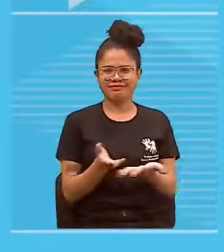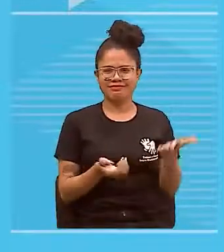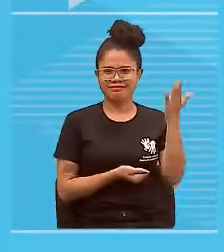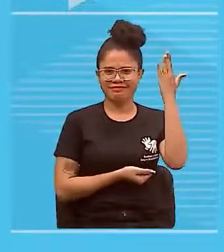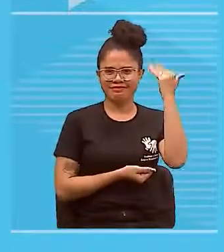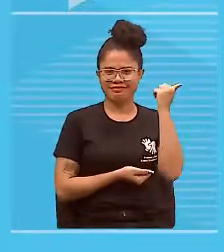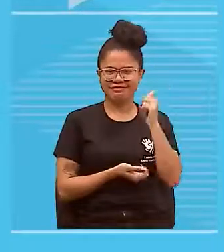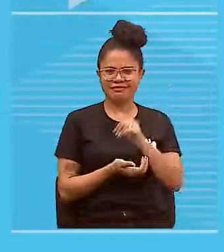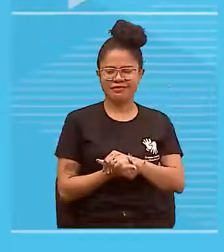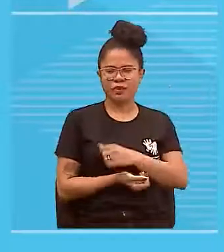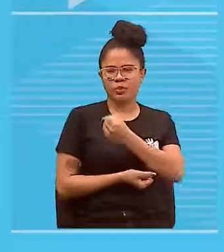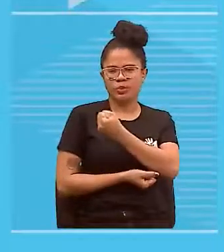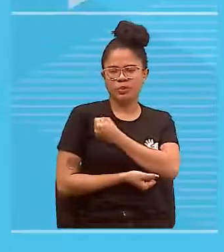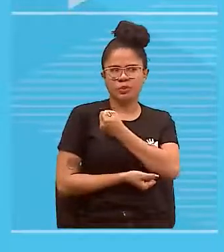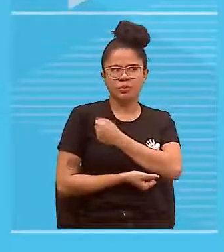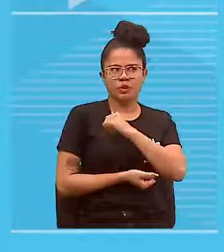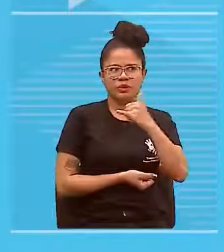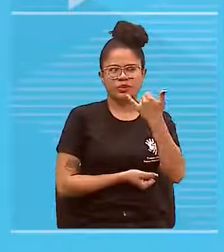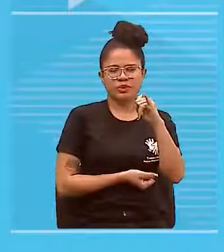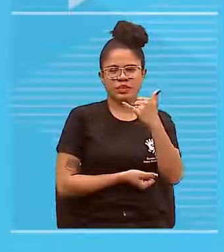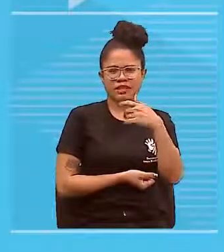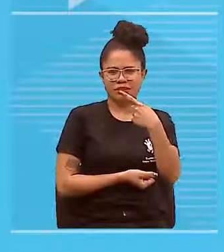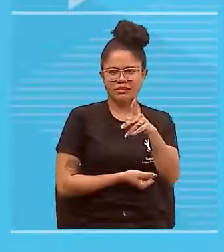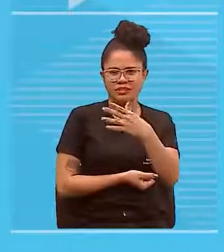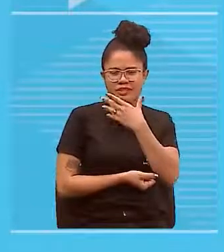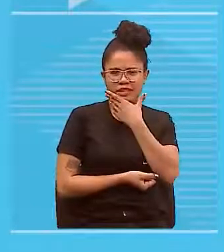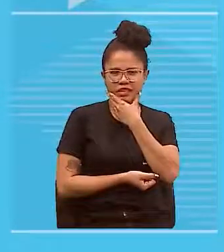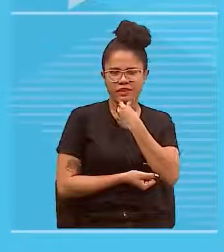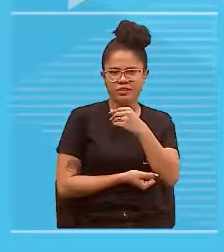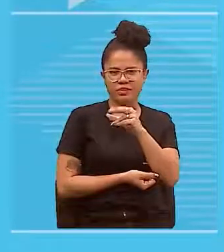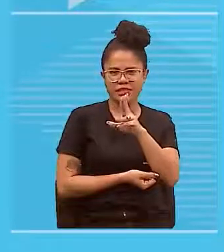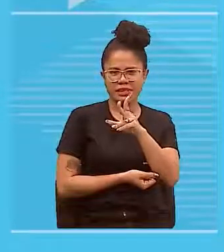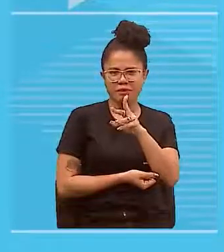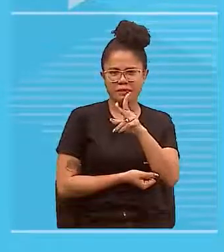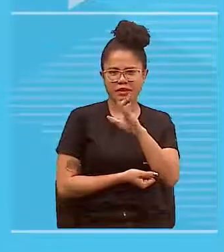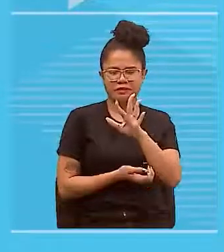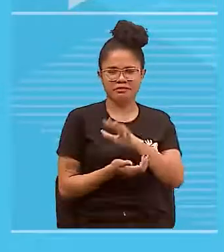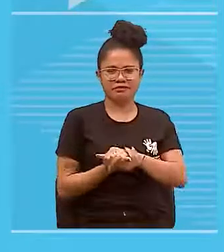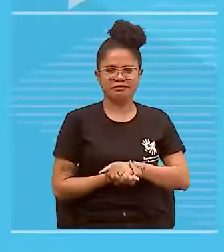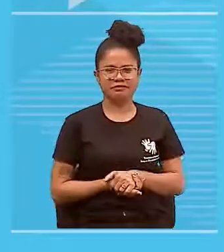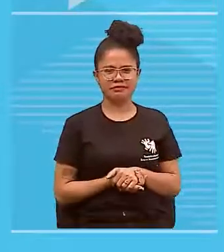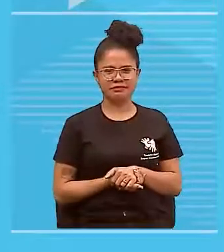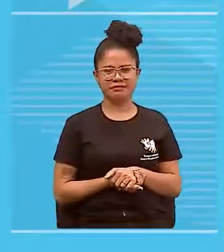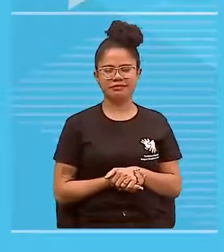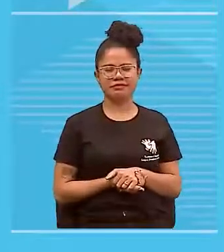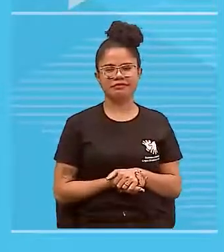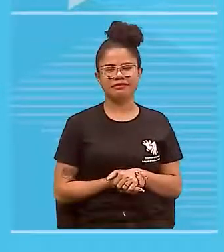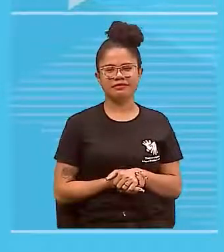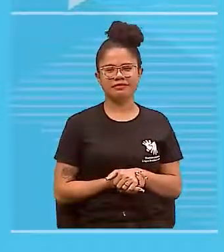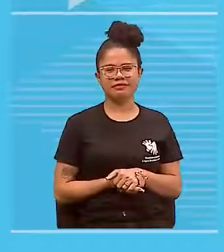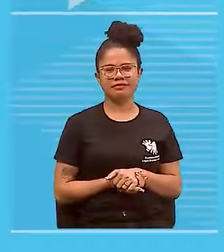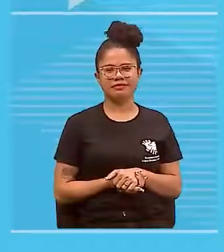o número do celular dos irmãos de vocês assim de quais salteado assim